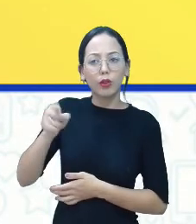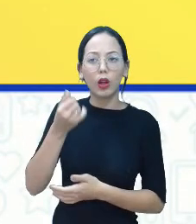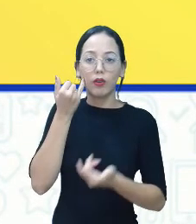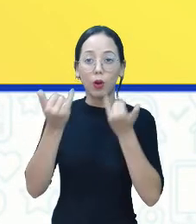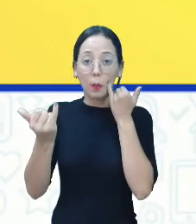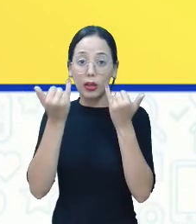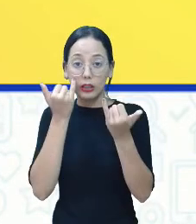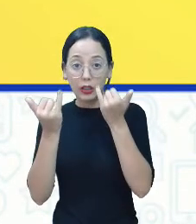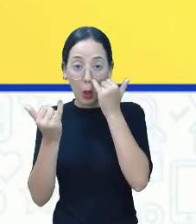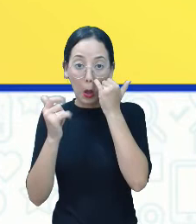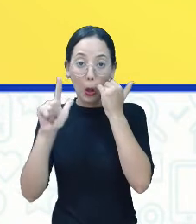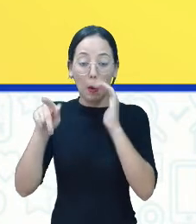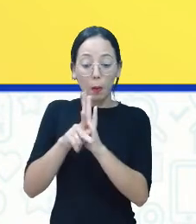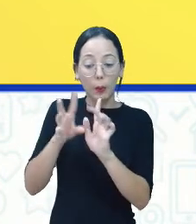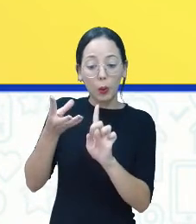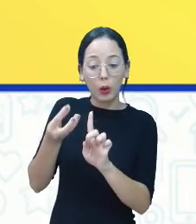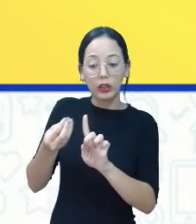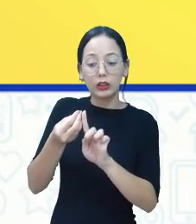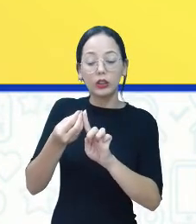os artistas costumam gastar